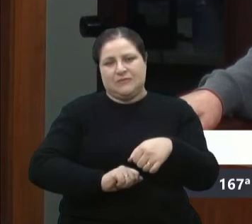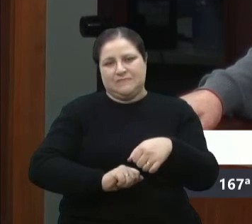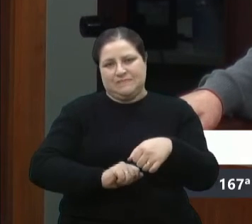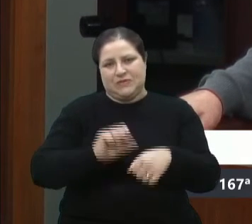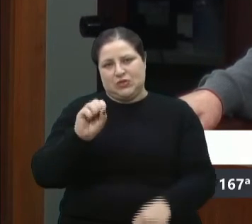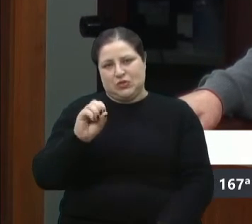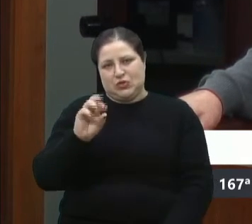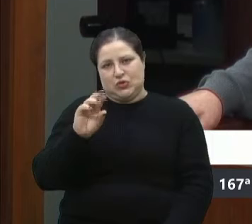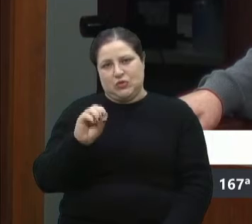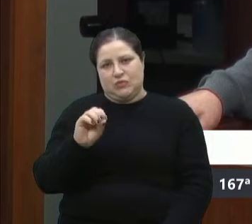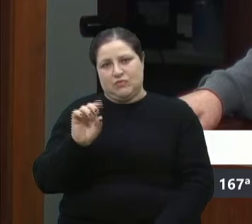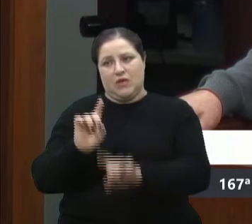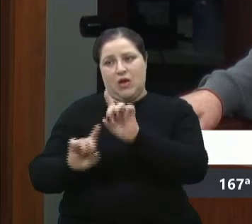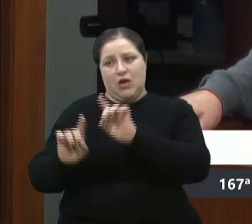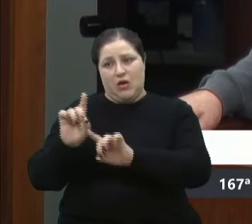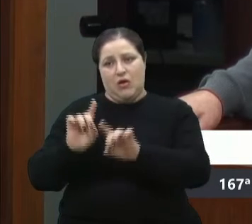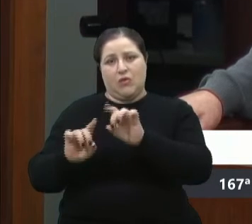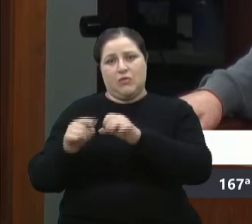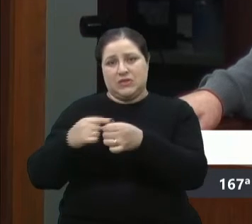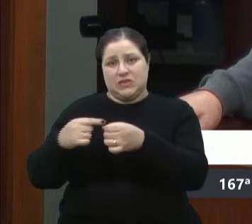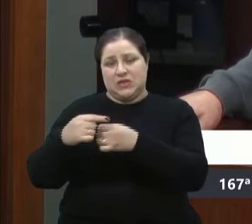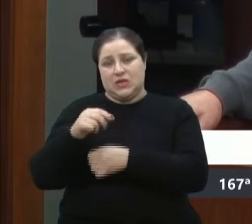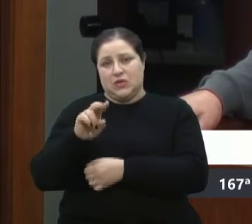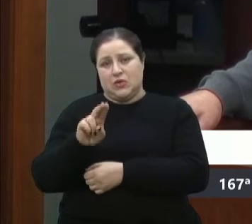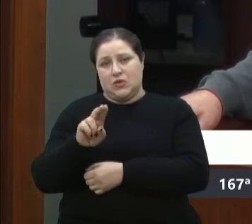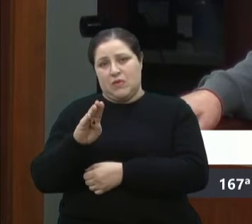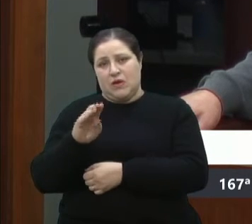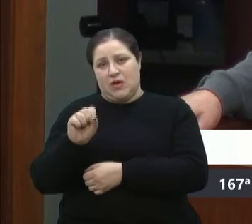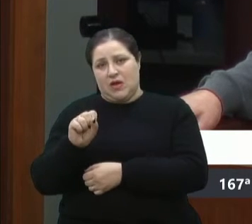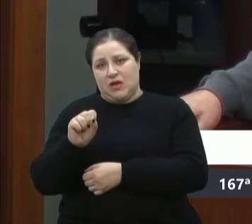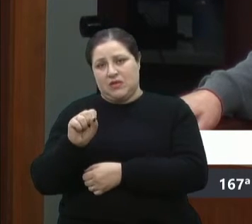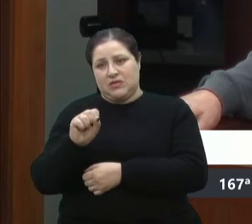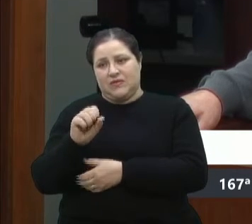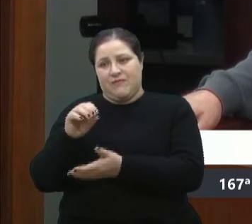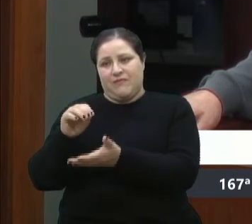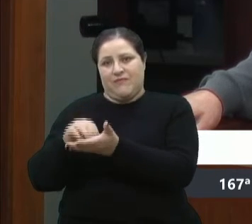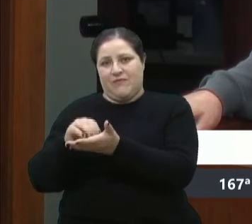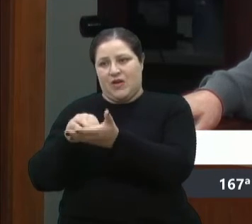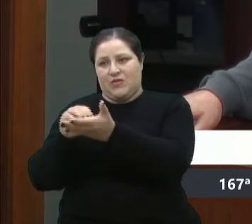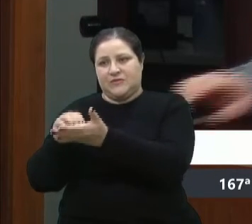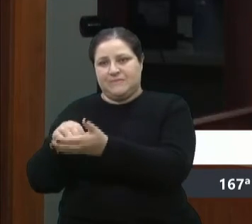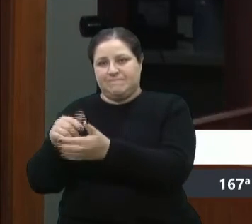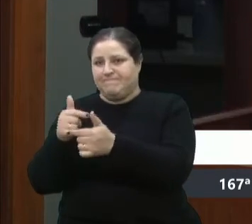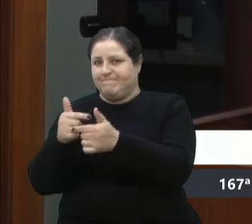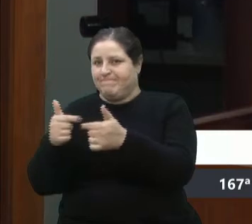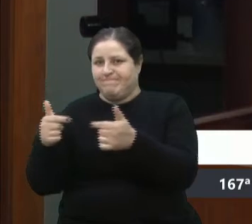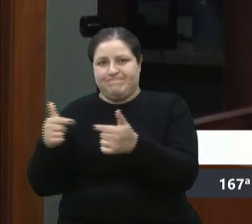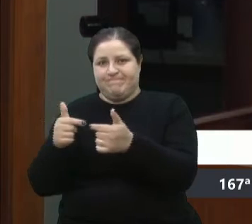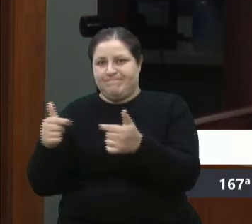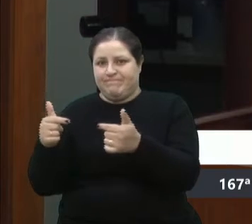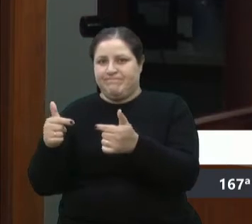né? Já não tem alguns dias e a gente precisa,